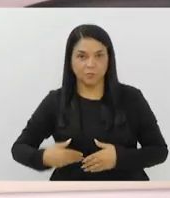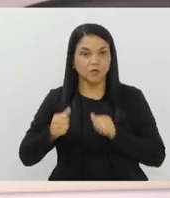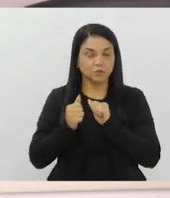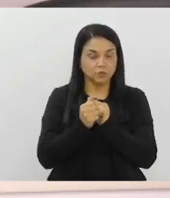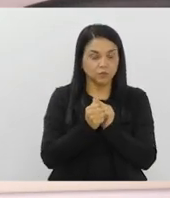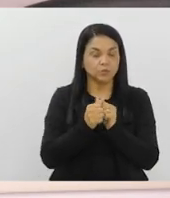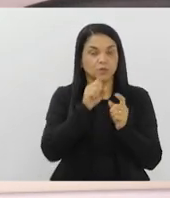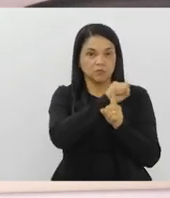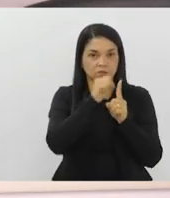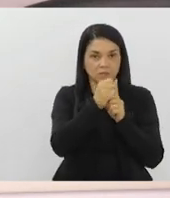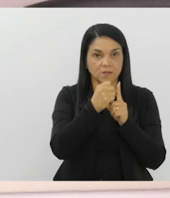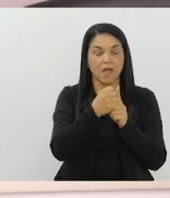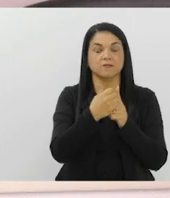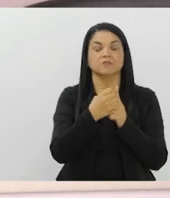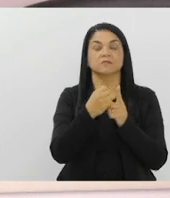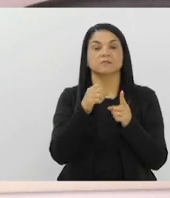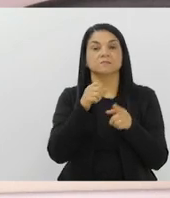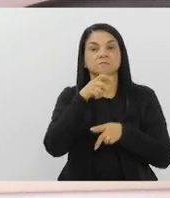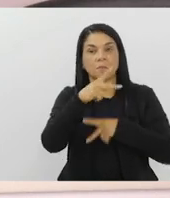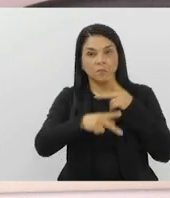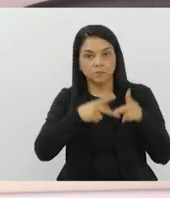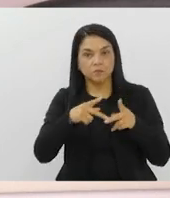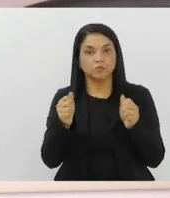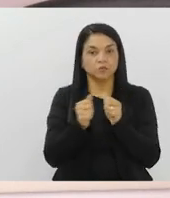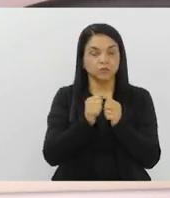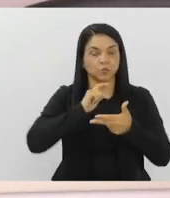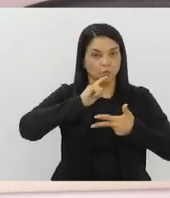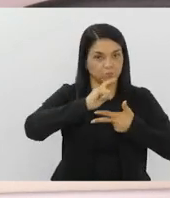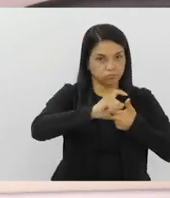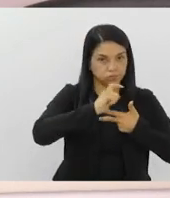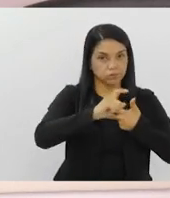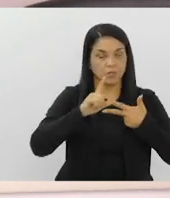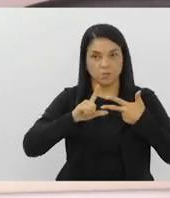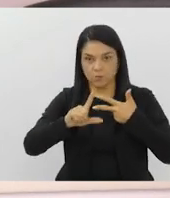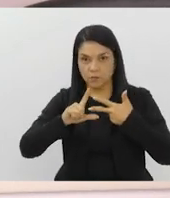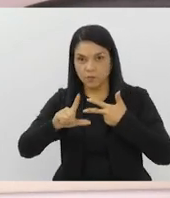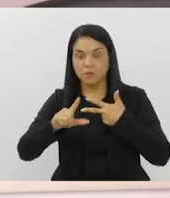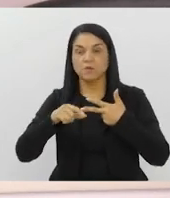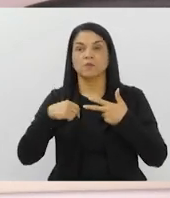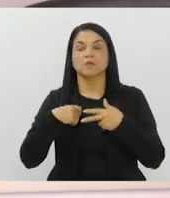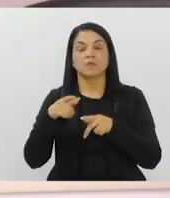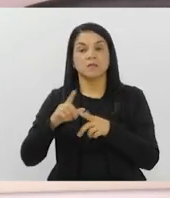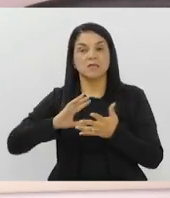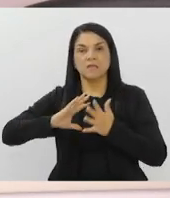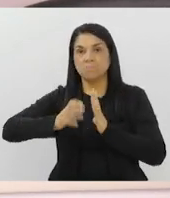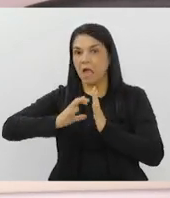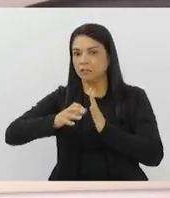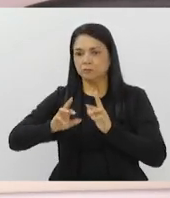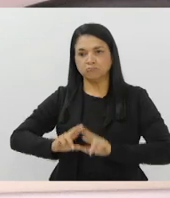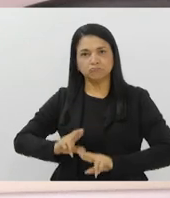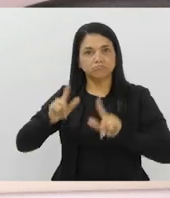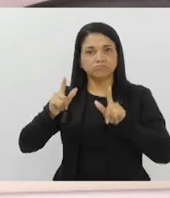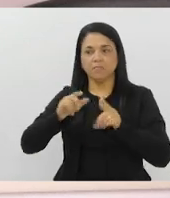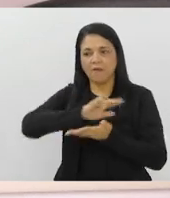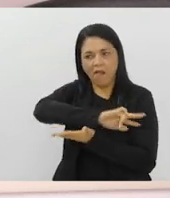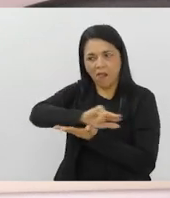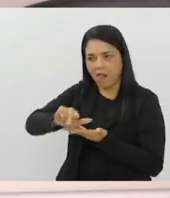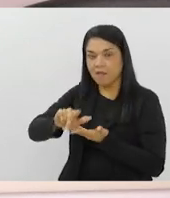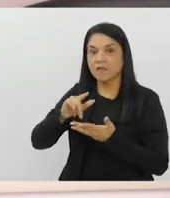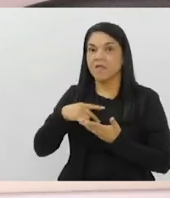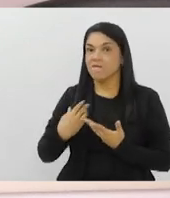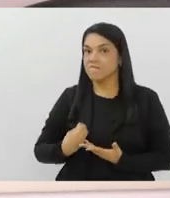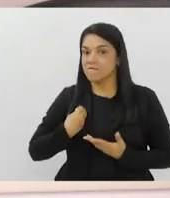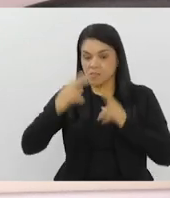legislativo e executivo juntos, como eu trouxe no início, independente do partido. Né? A gente está falando de vida, vida humana,